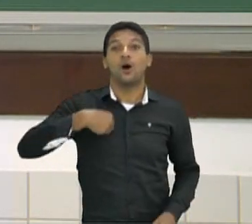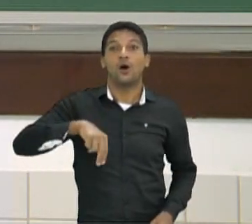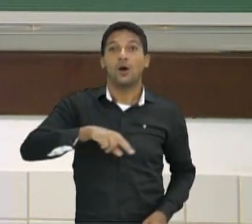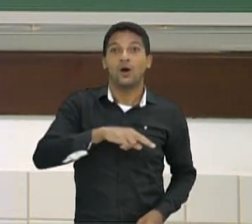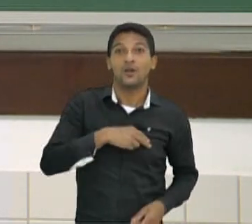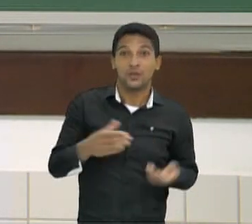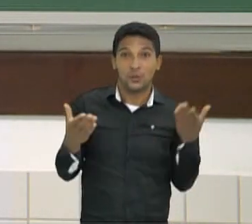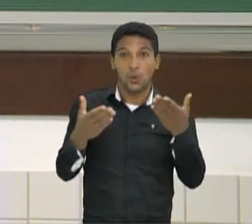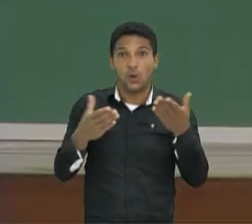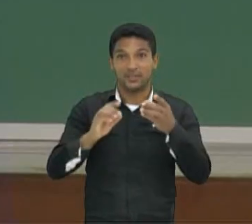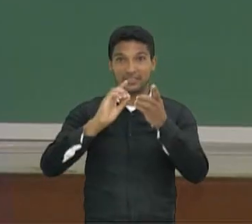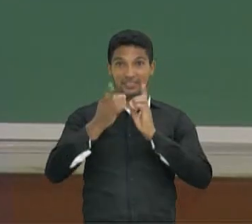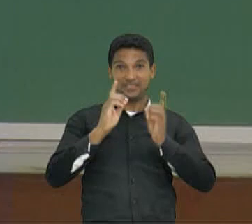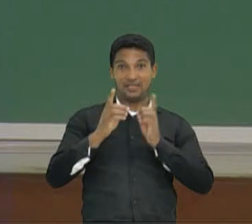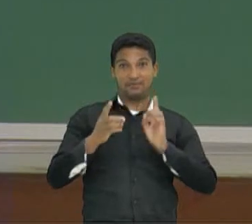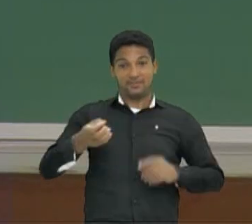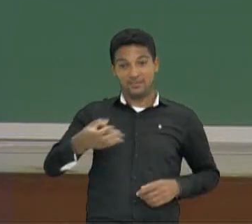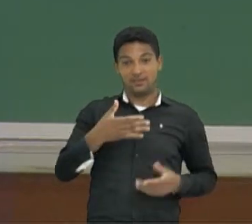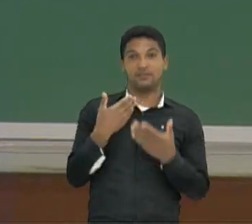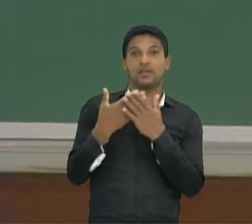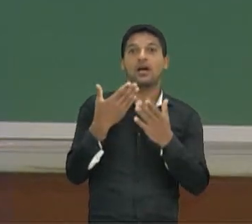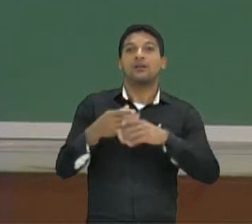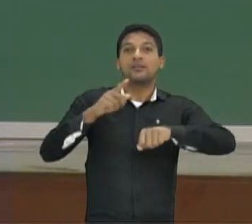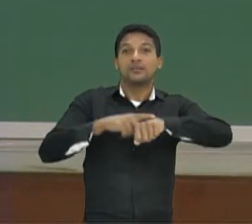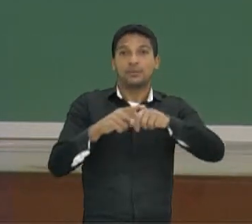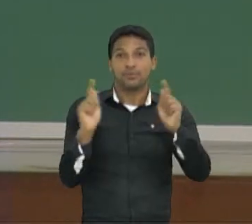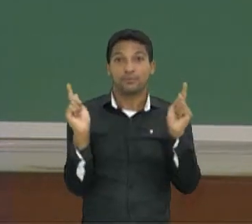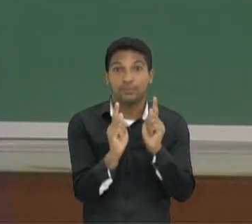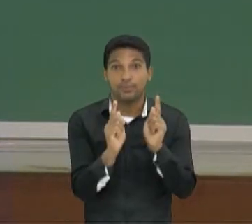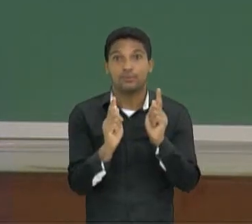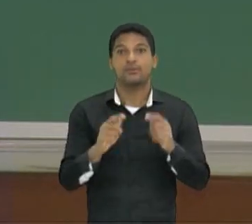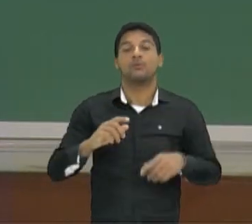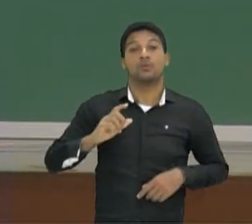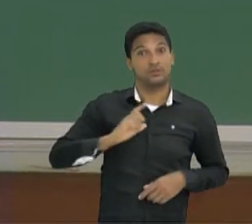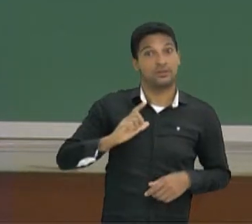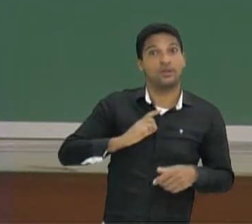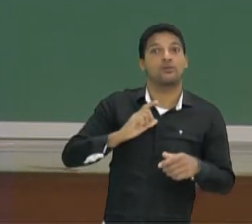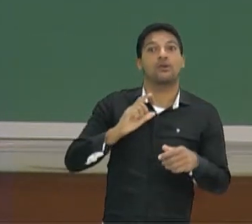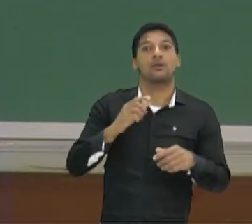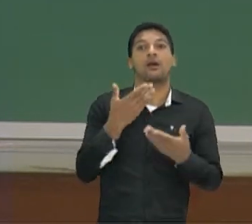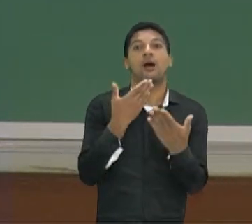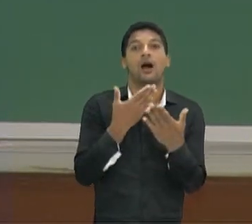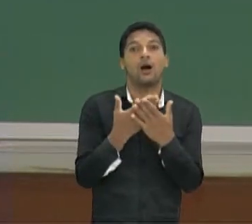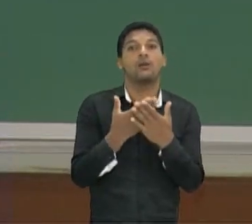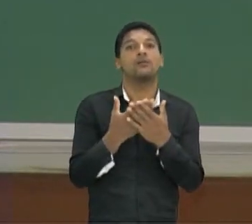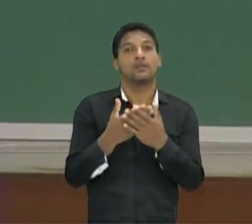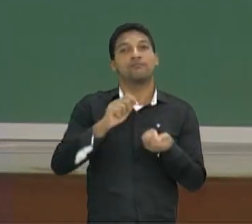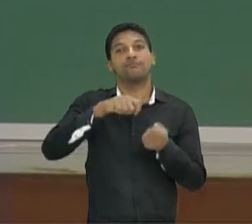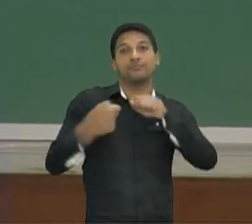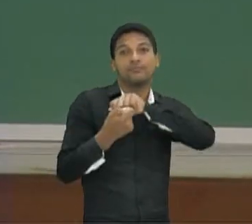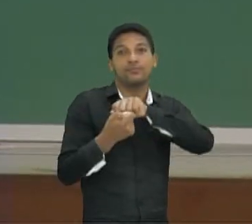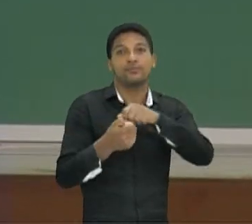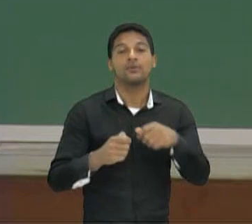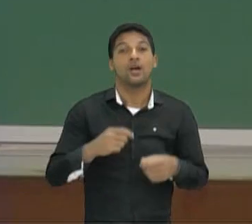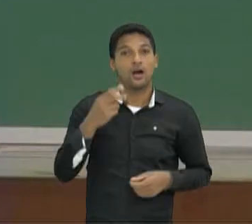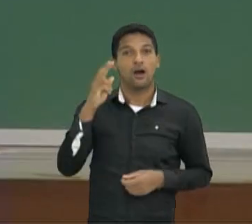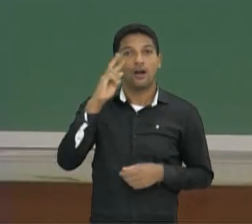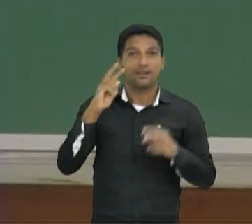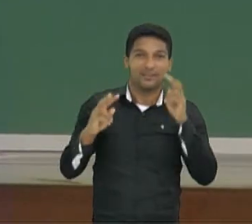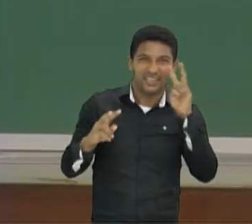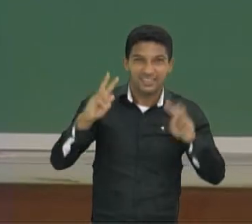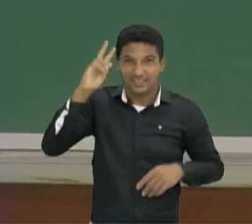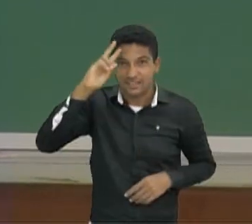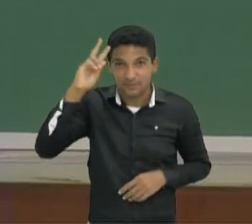nova de aula. Estamos com um tempo mais curto, então nós temos umas pequenas mudanças. Então aquele alongamento que nós fazíamos antes do início da aula,